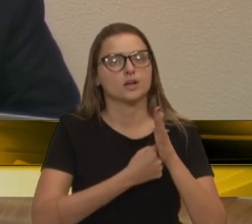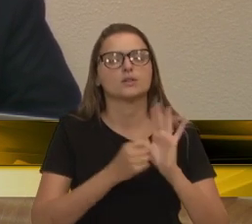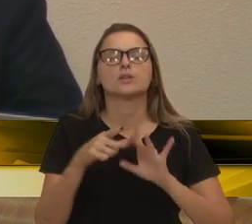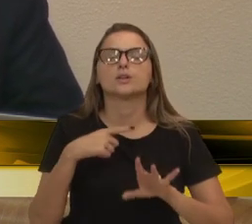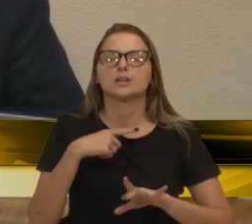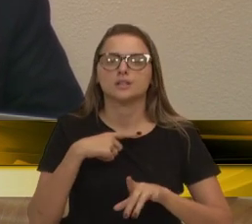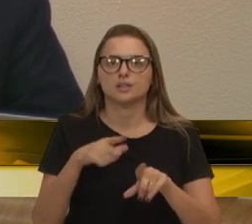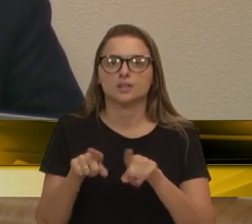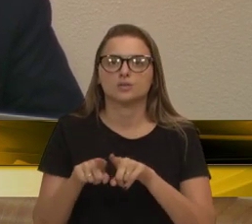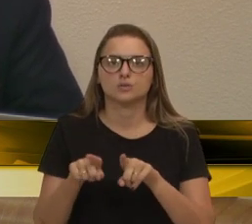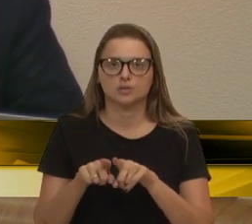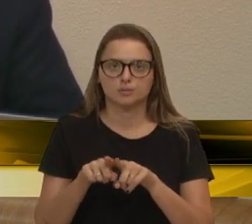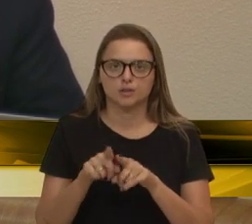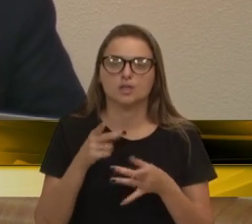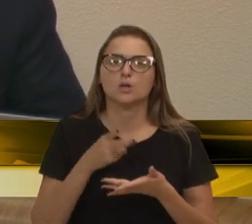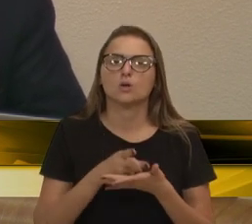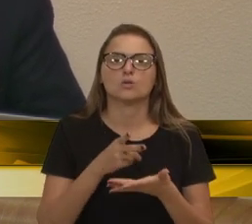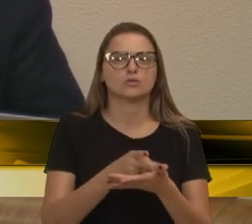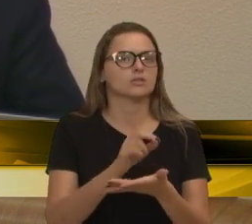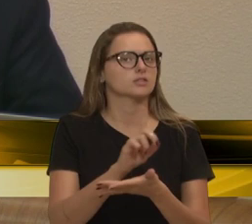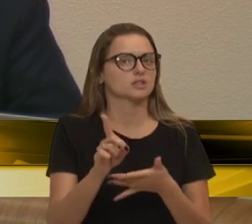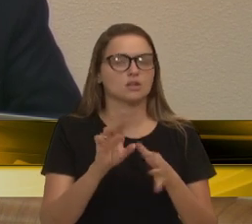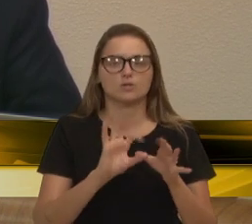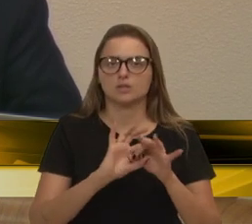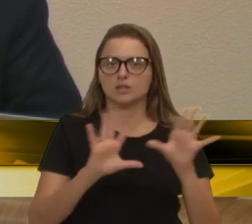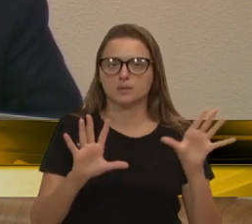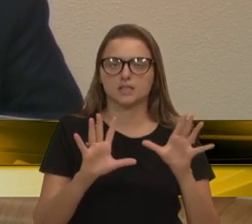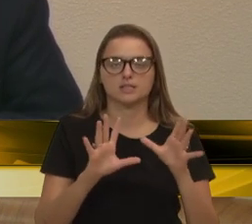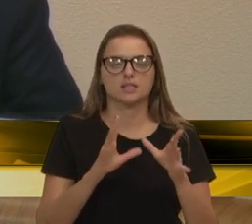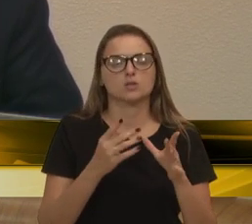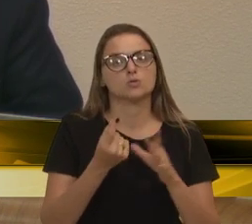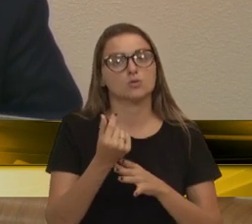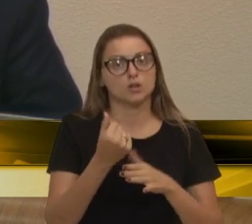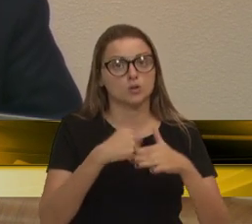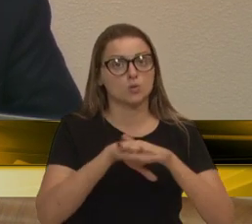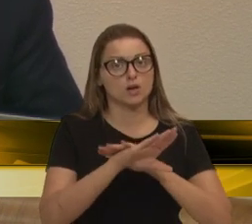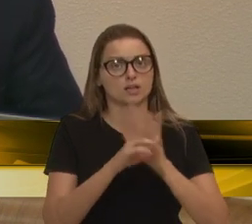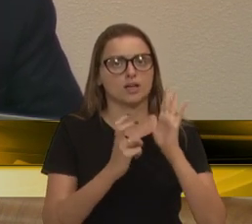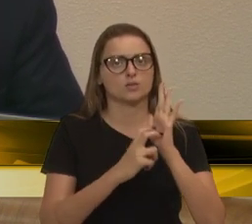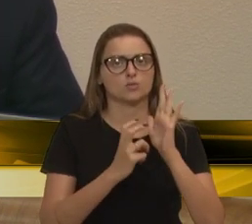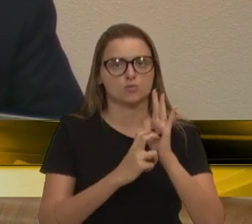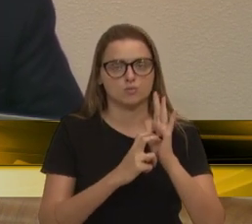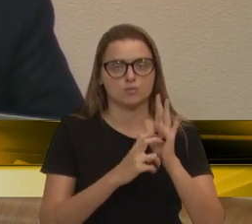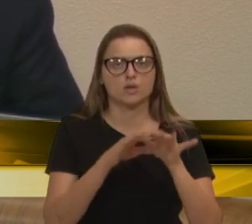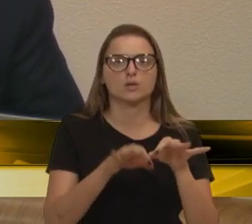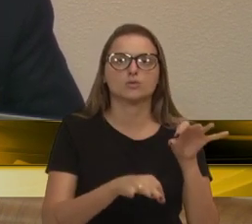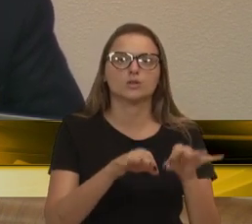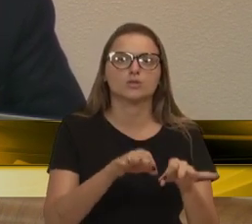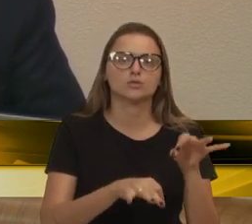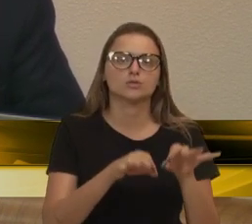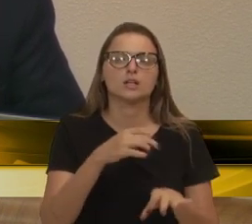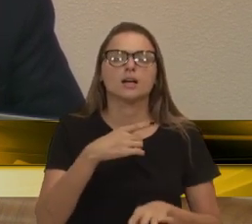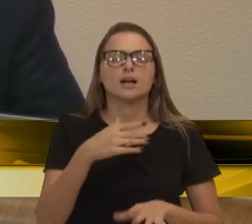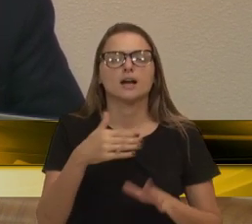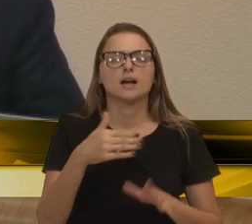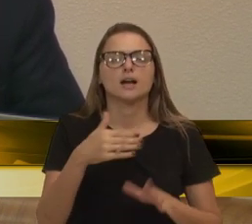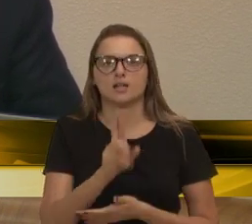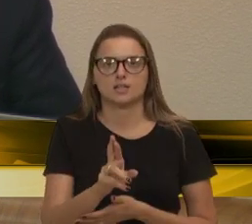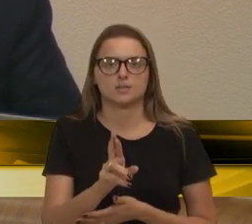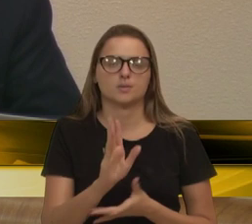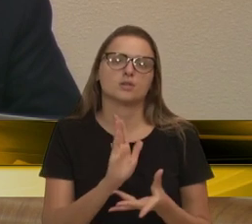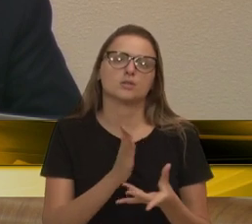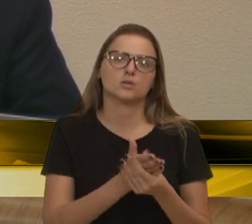determinado mantendo-os indisponíveis na conta judicial, até decisão a ser proferida nos